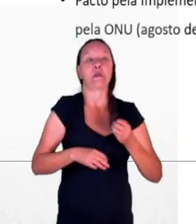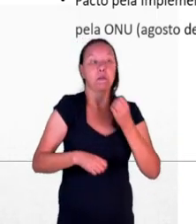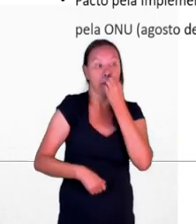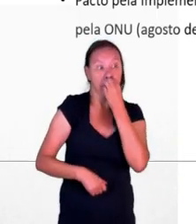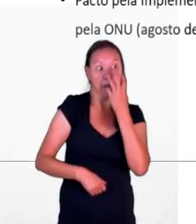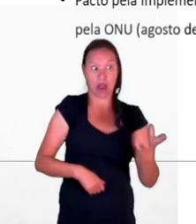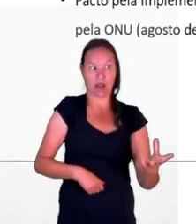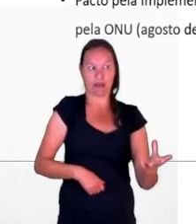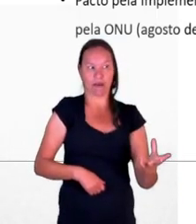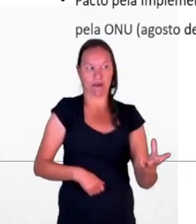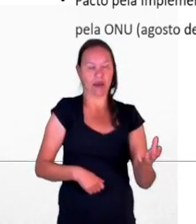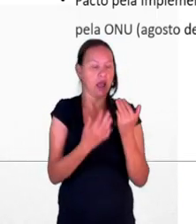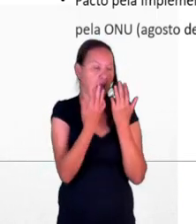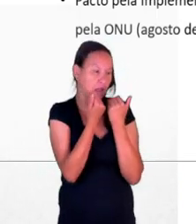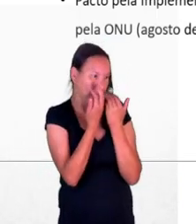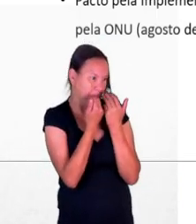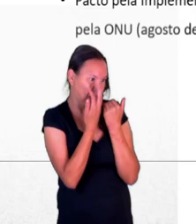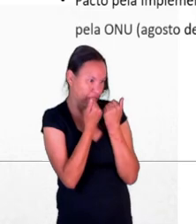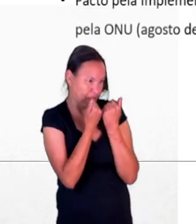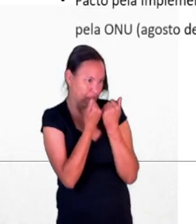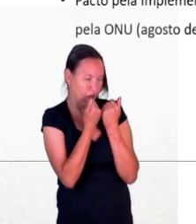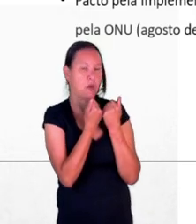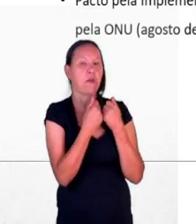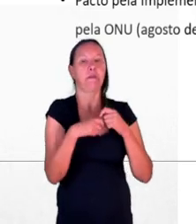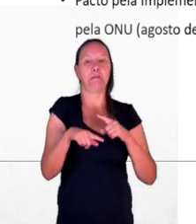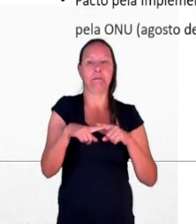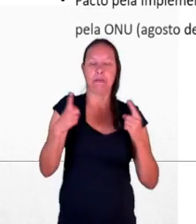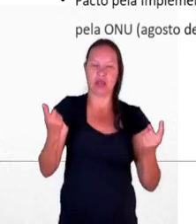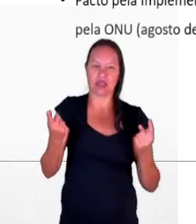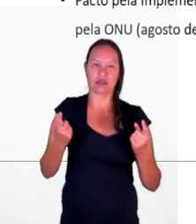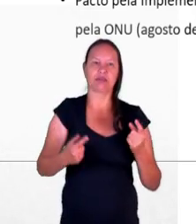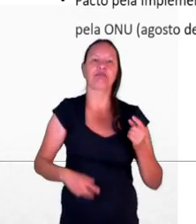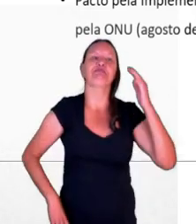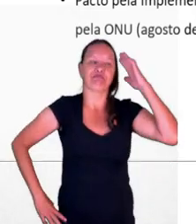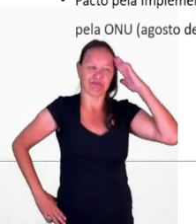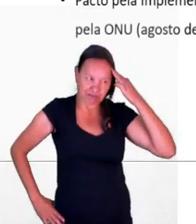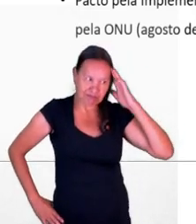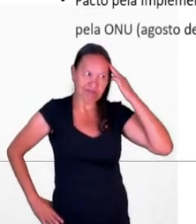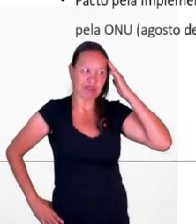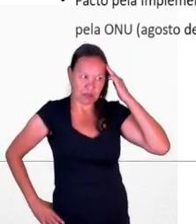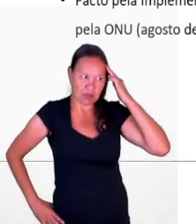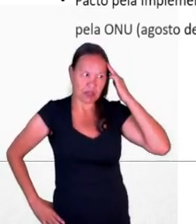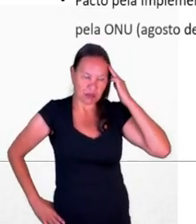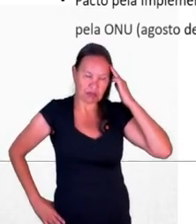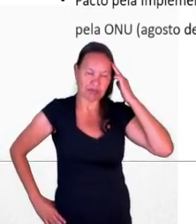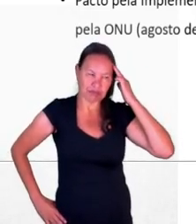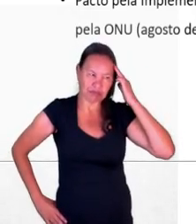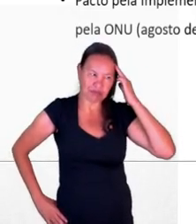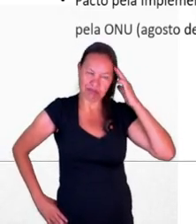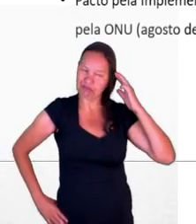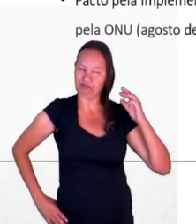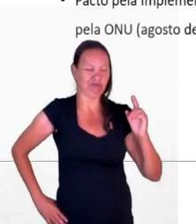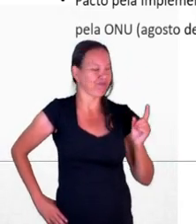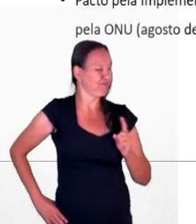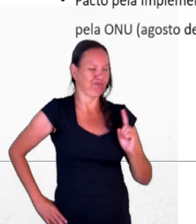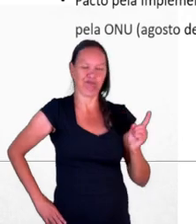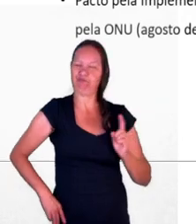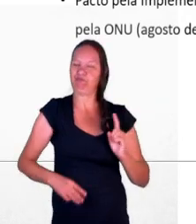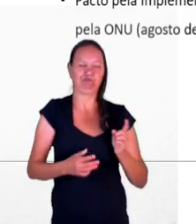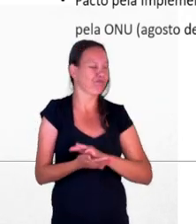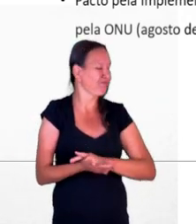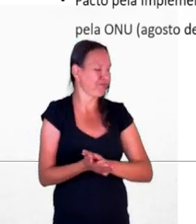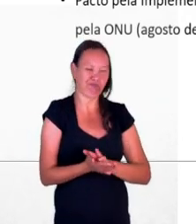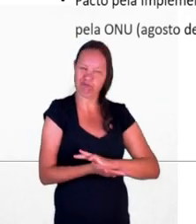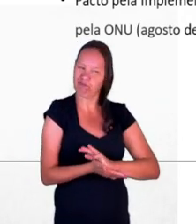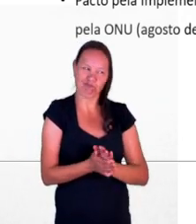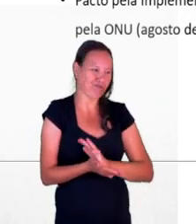a agricultura sustentável nós já sabemos de antemão infelizmente que esse ods não